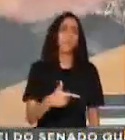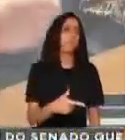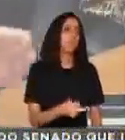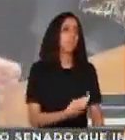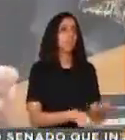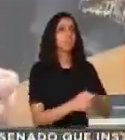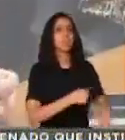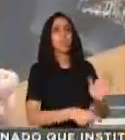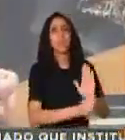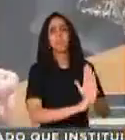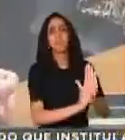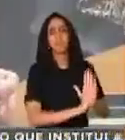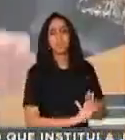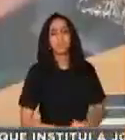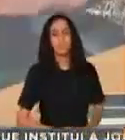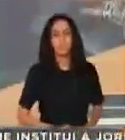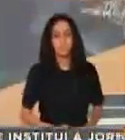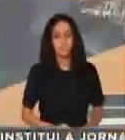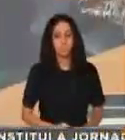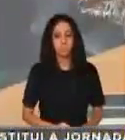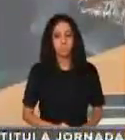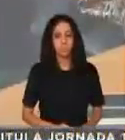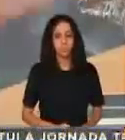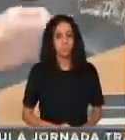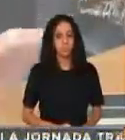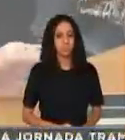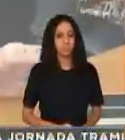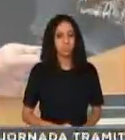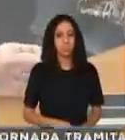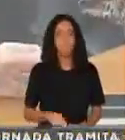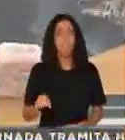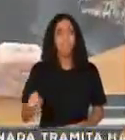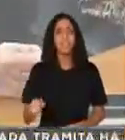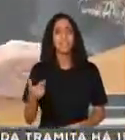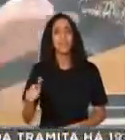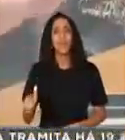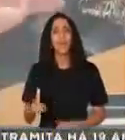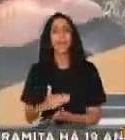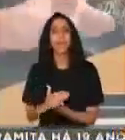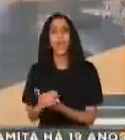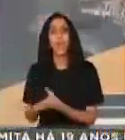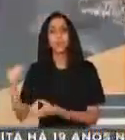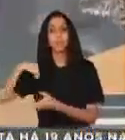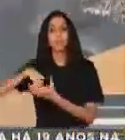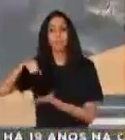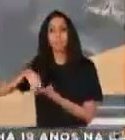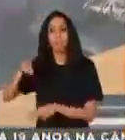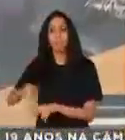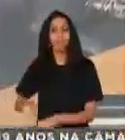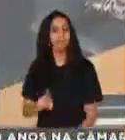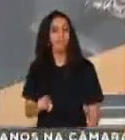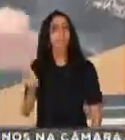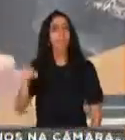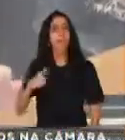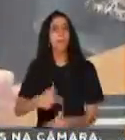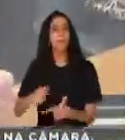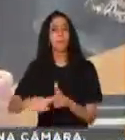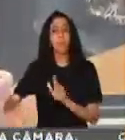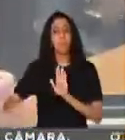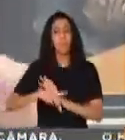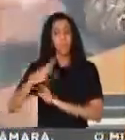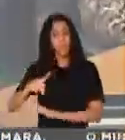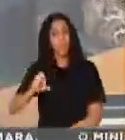pelo tráfico. Eles não partem da natureza prisional. Milícia é um crime organizado que está dentro do Estado, tem